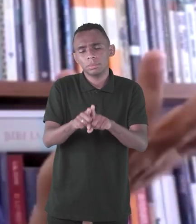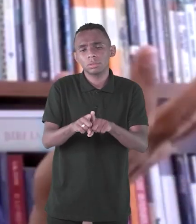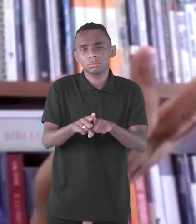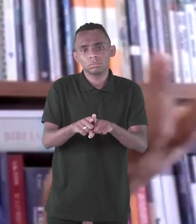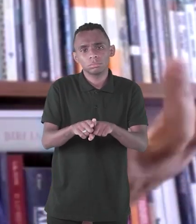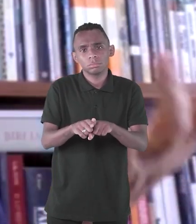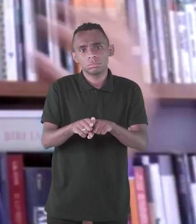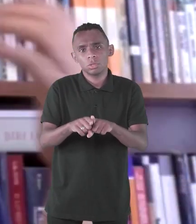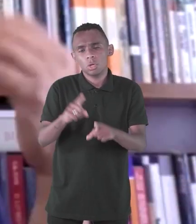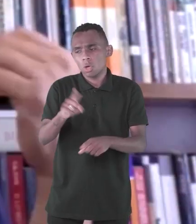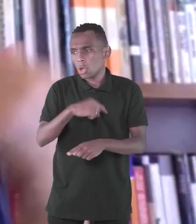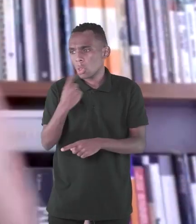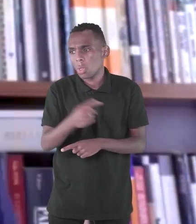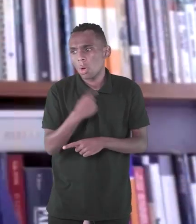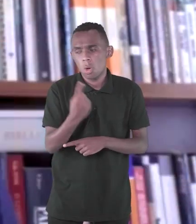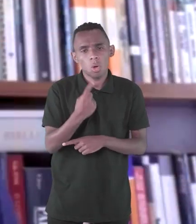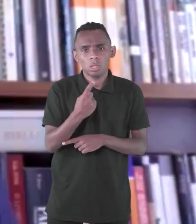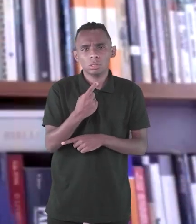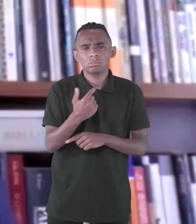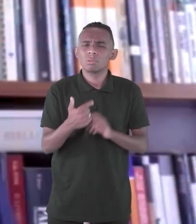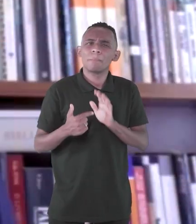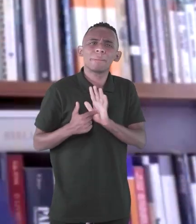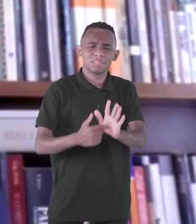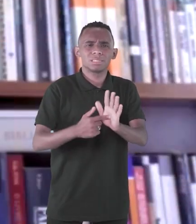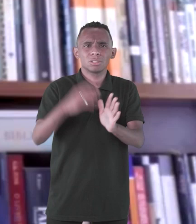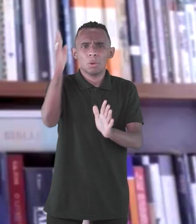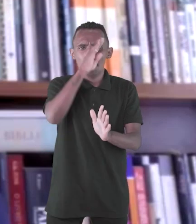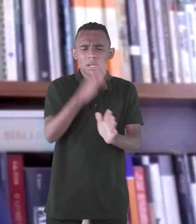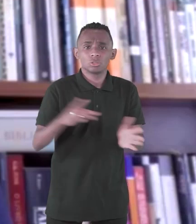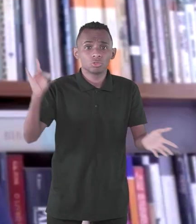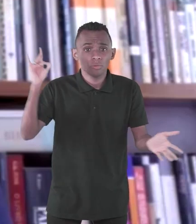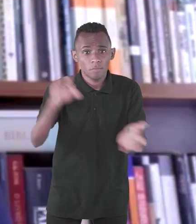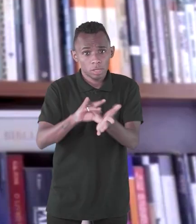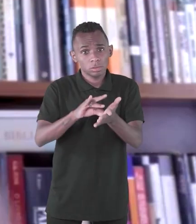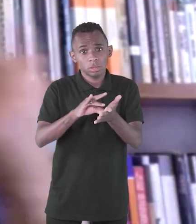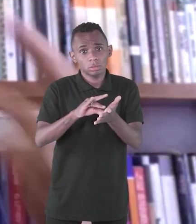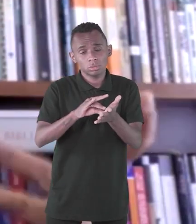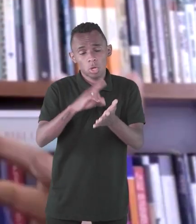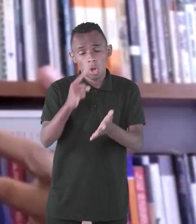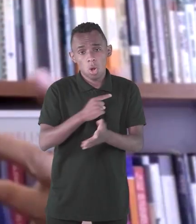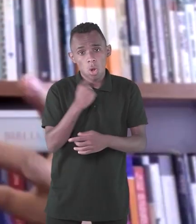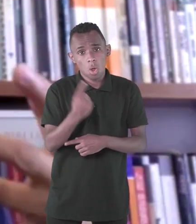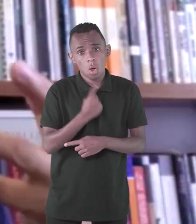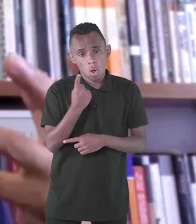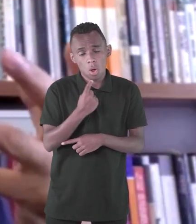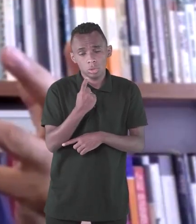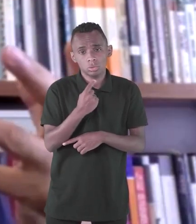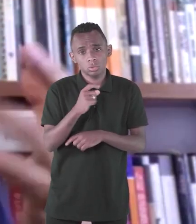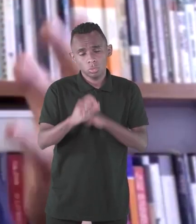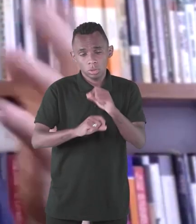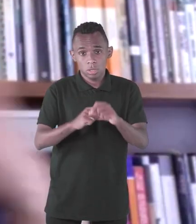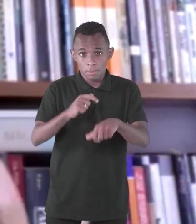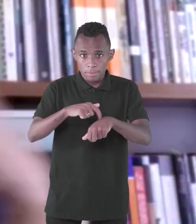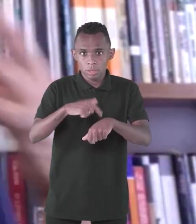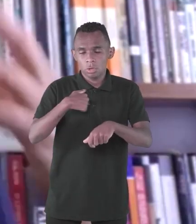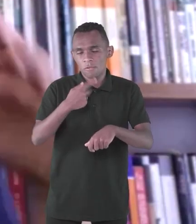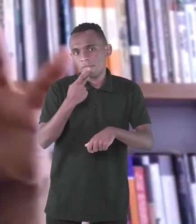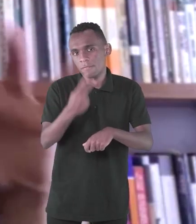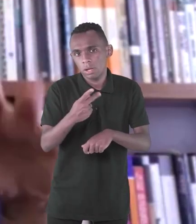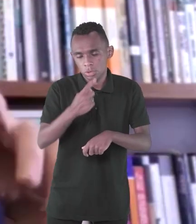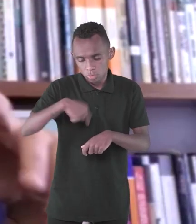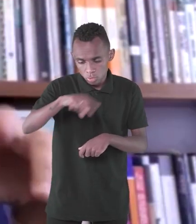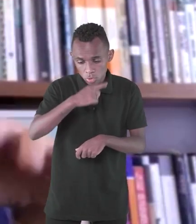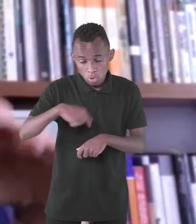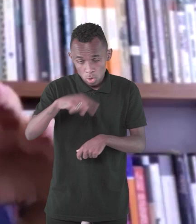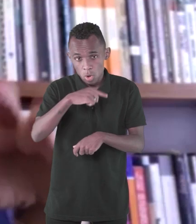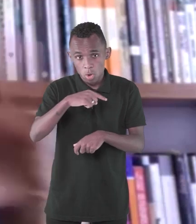feito no Brasil. A gente não retrata o Brasil real. A gente consome, quando eu falo a gente, eu